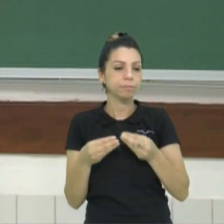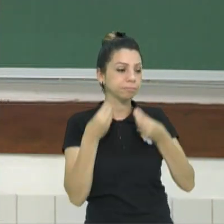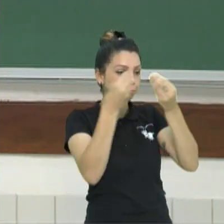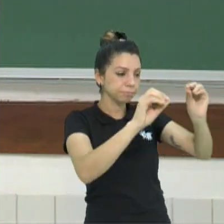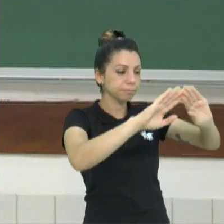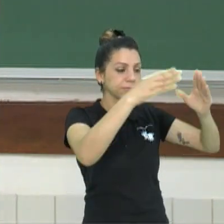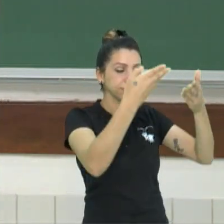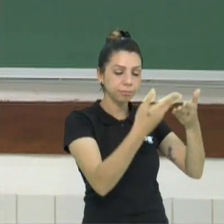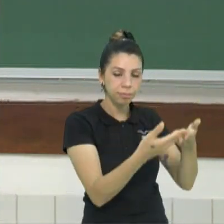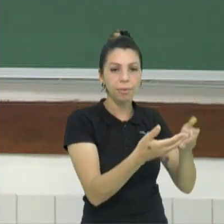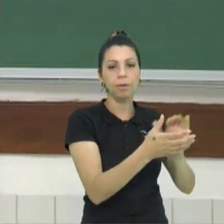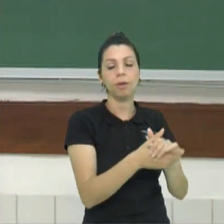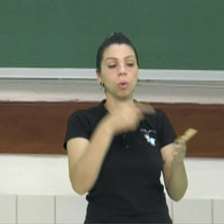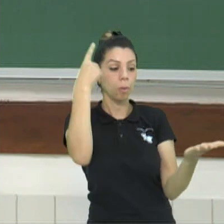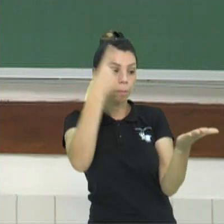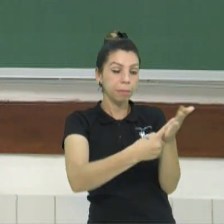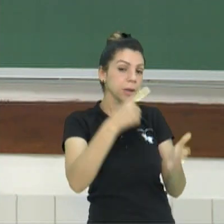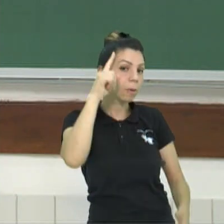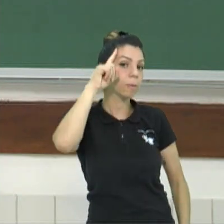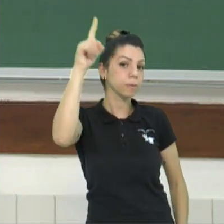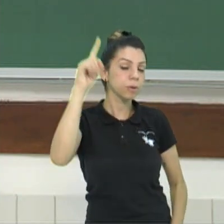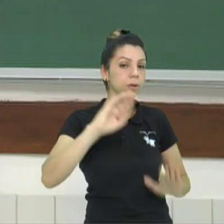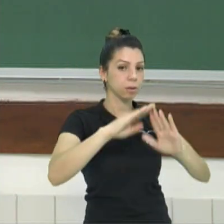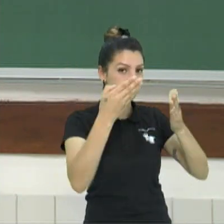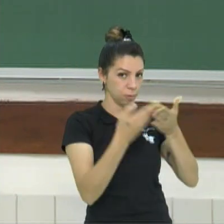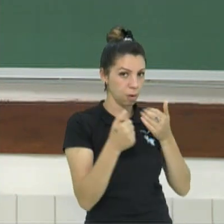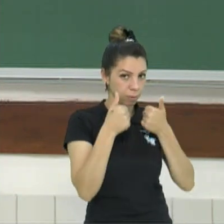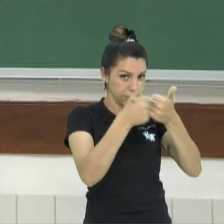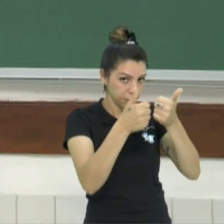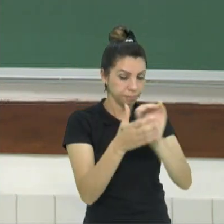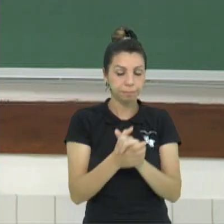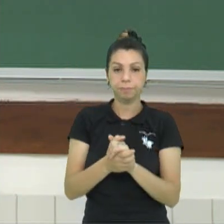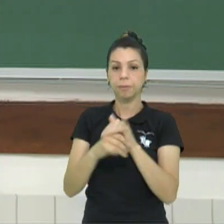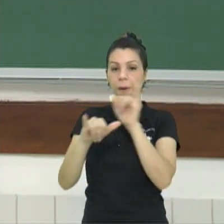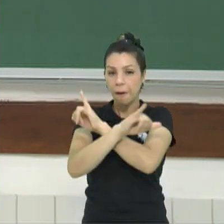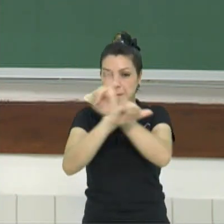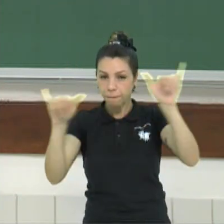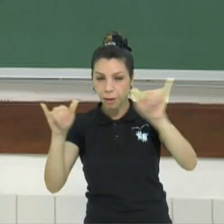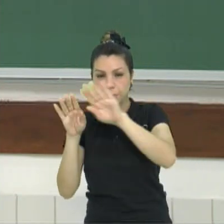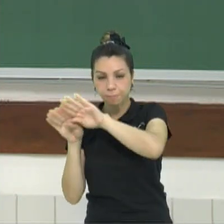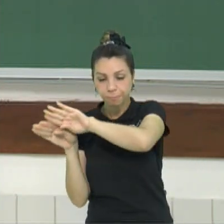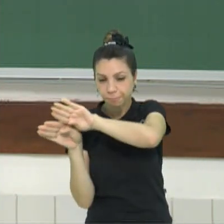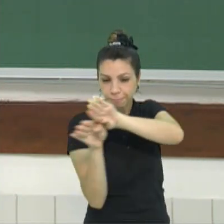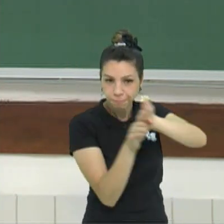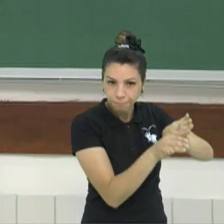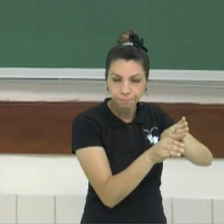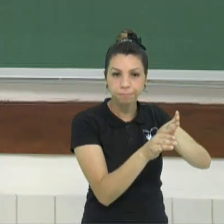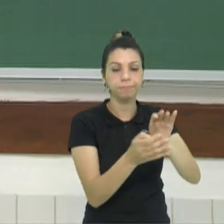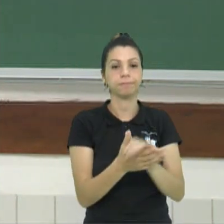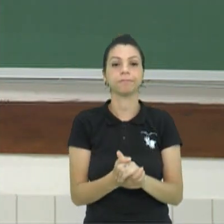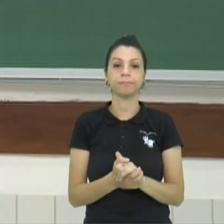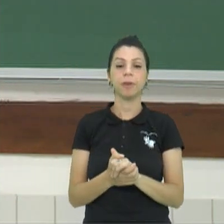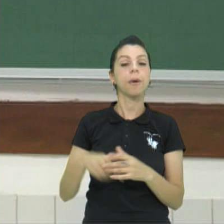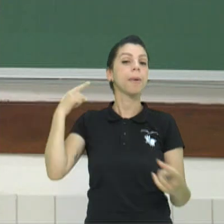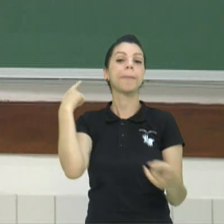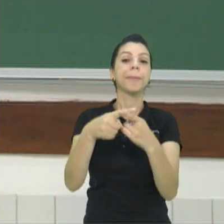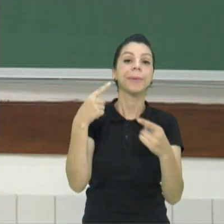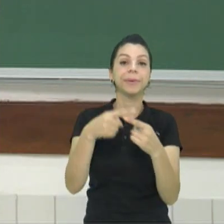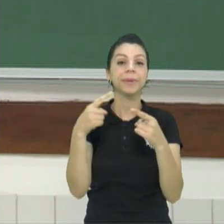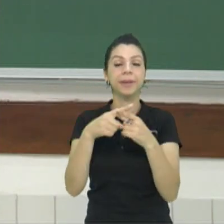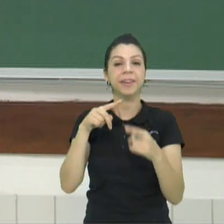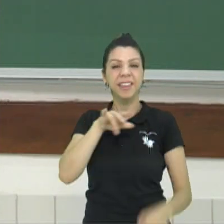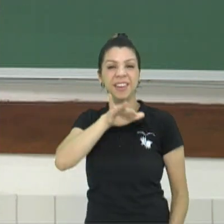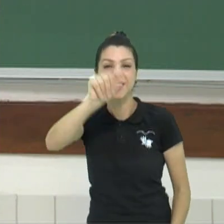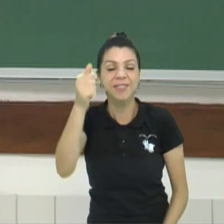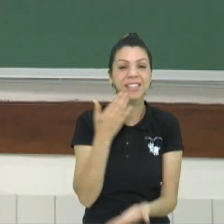com segurança, marca com a escola o melhor momento. Recados rapidinhos, falei bem rapidinho pra gente? Boa! Porque